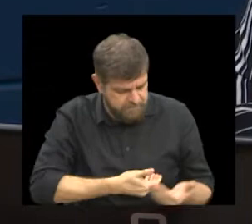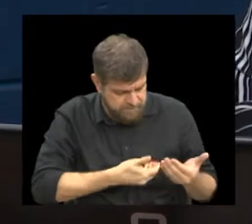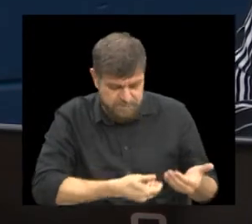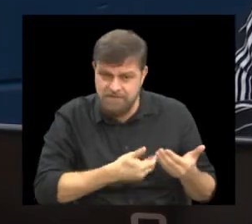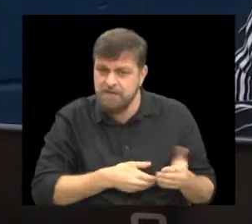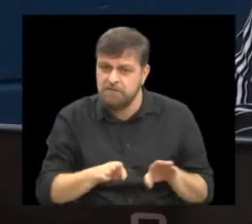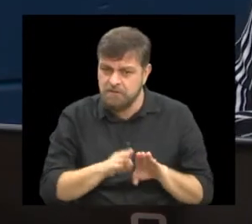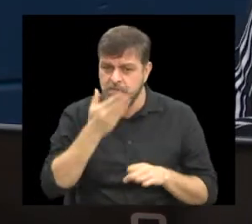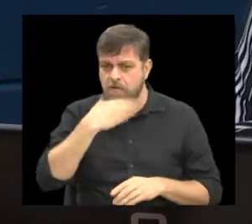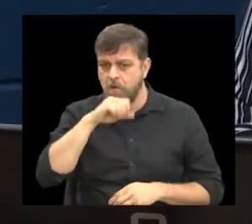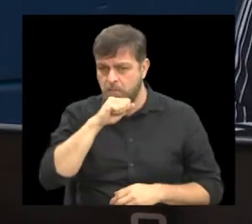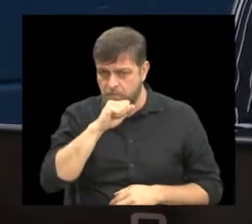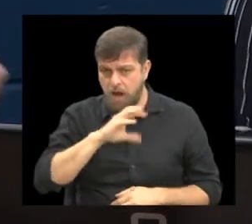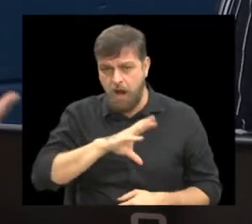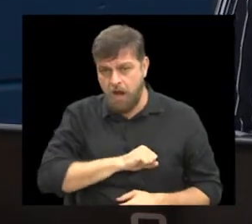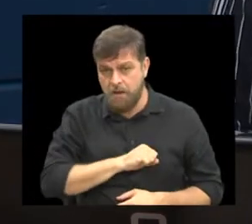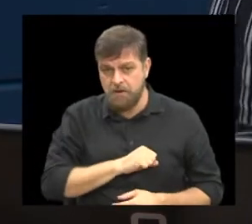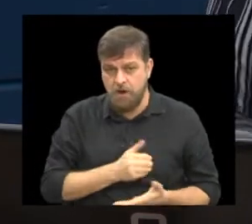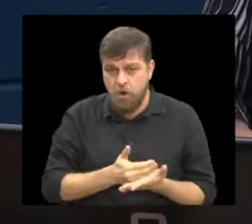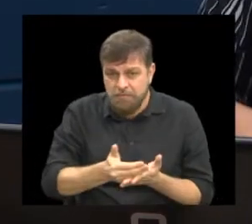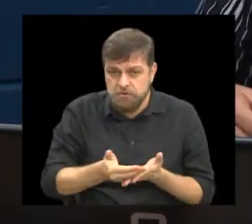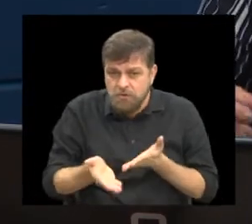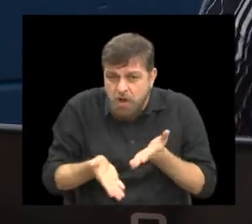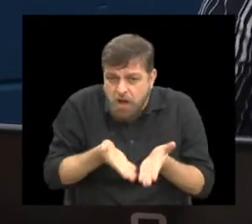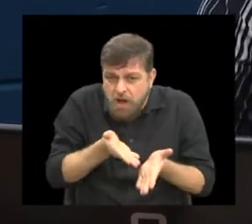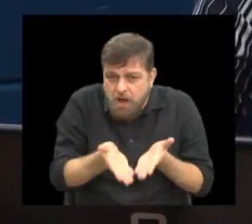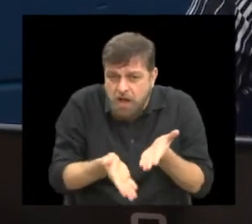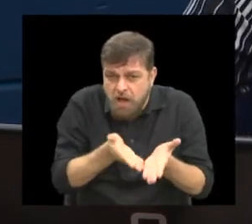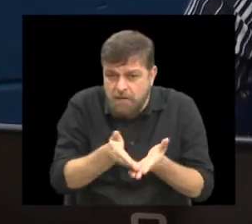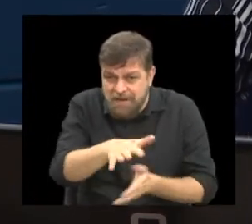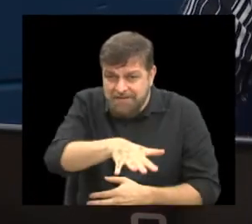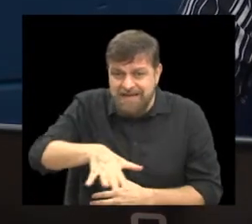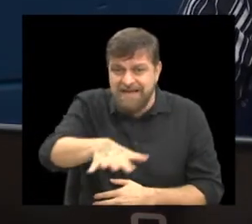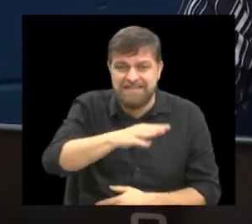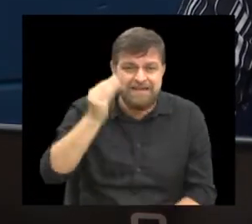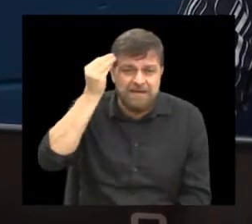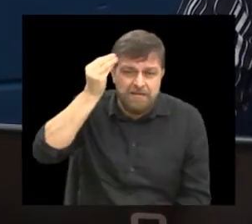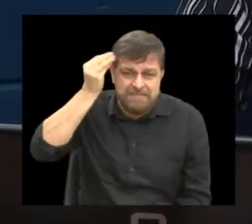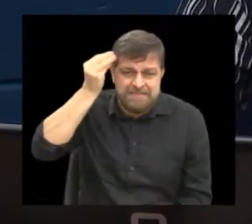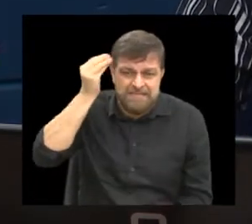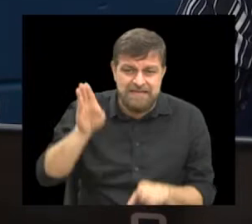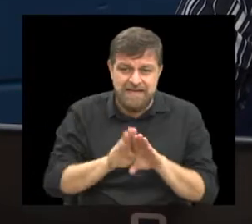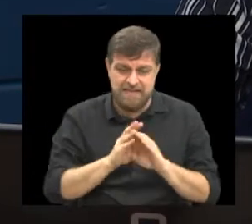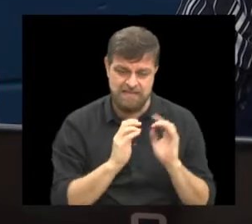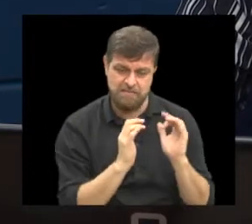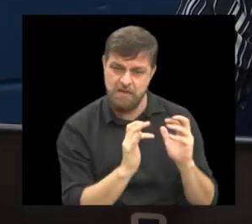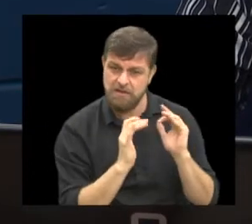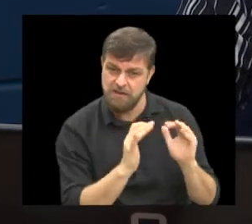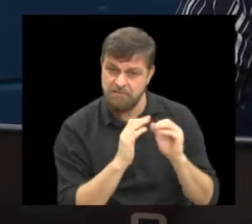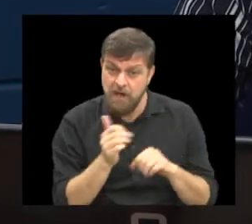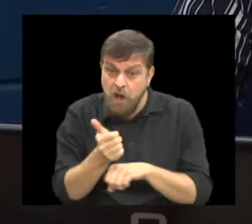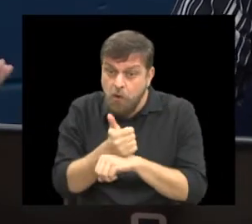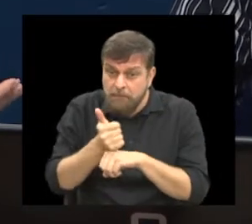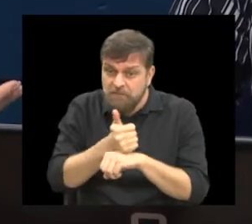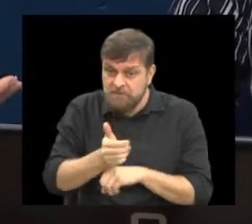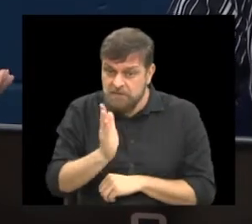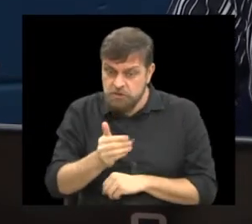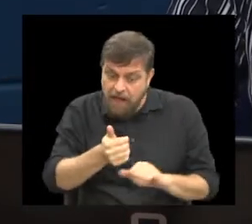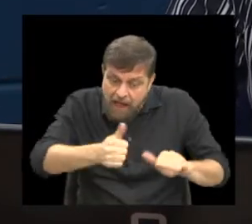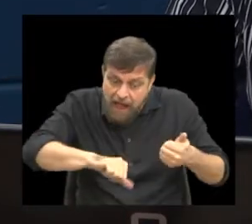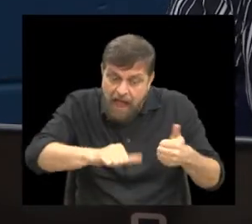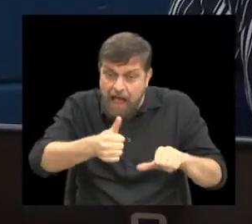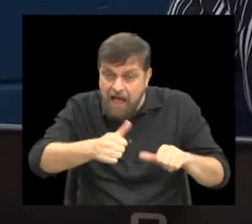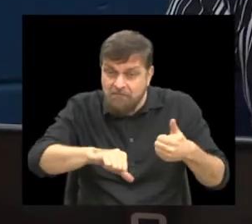aí começou um tratamento agora, já mais voltado para a psiquiatria e neurologia, e esses profissionais da área já estão